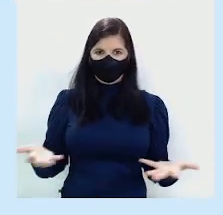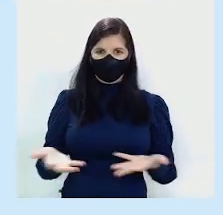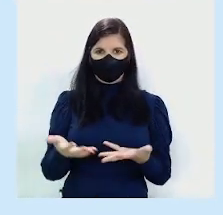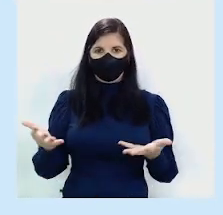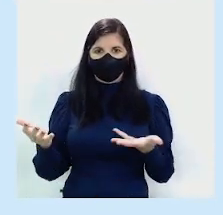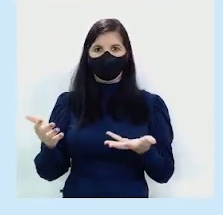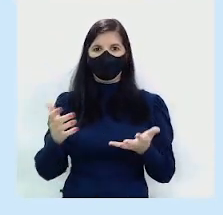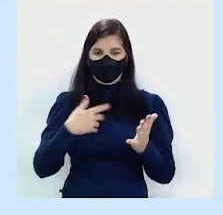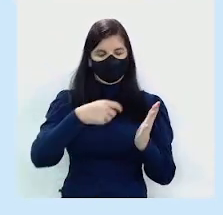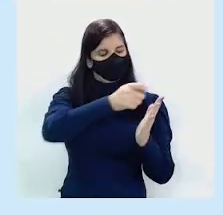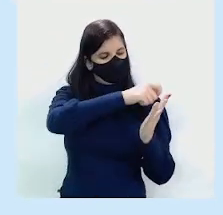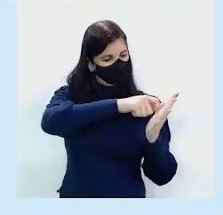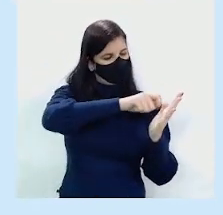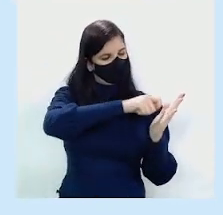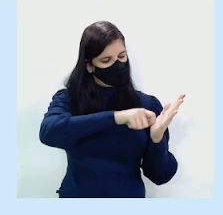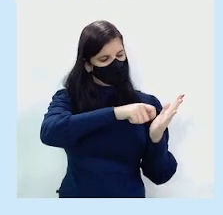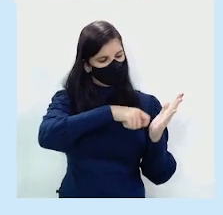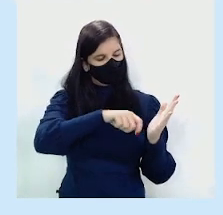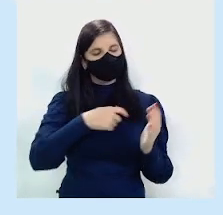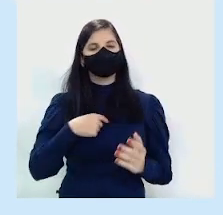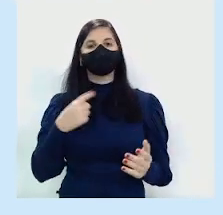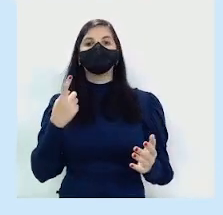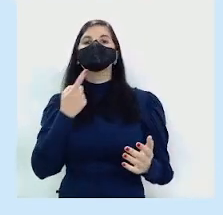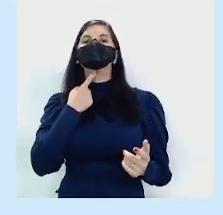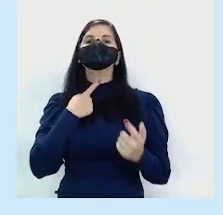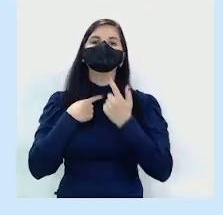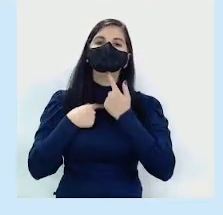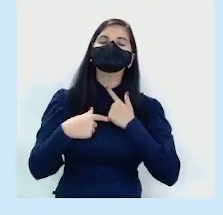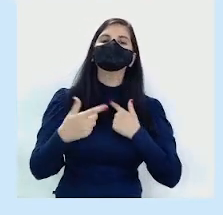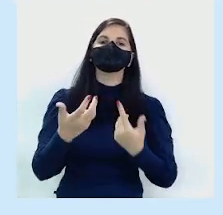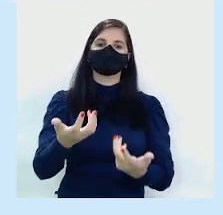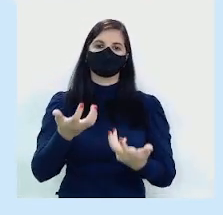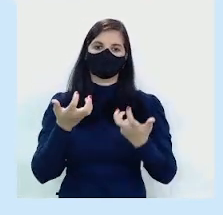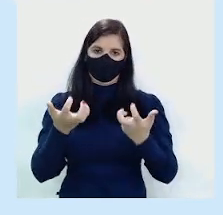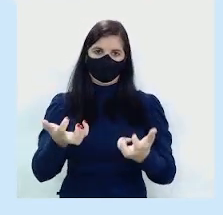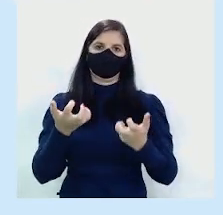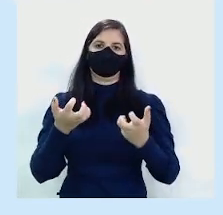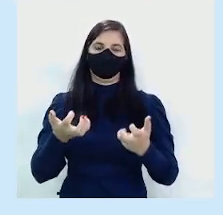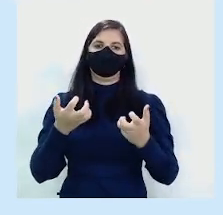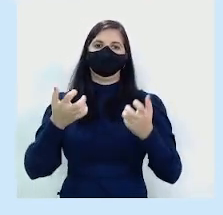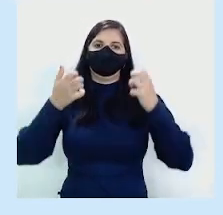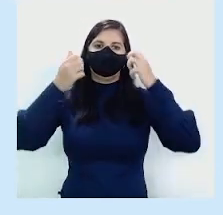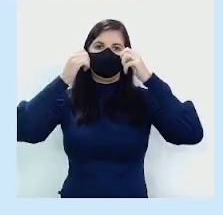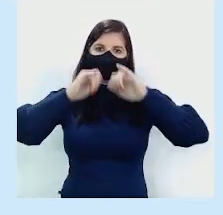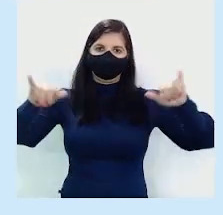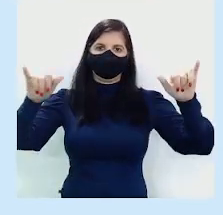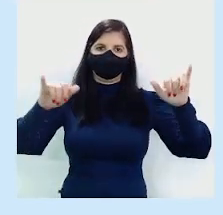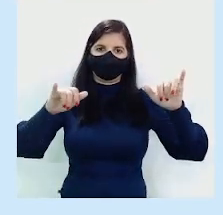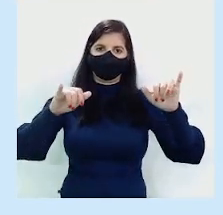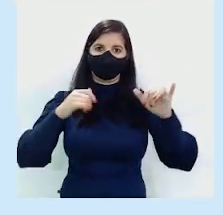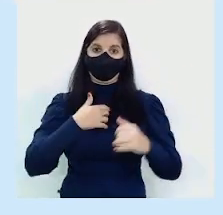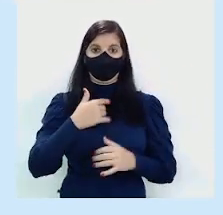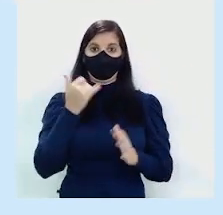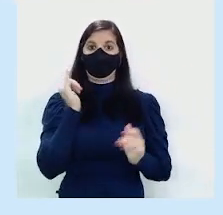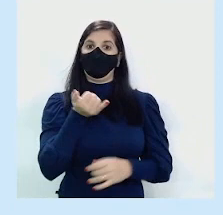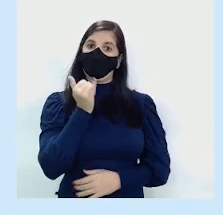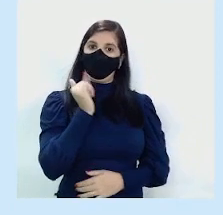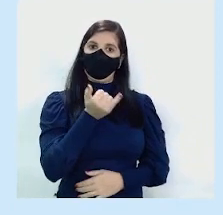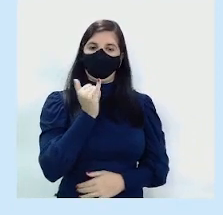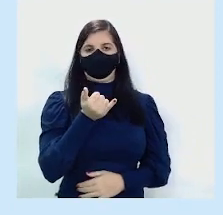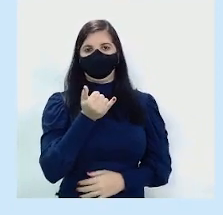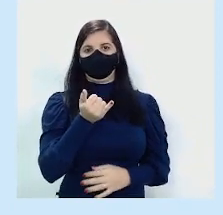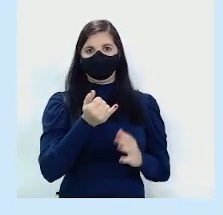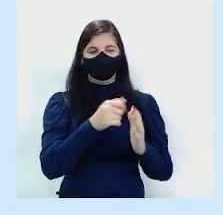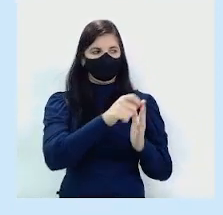um texto como esse, a minha intenção é de que o meu texto ele seja narrativo, né? Que ele tenha